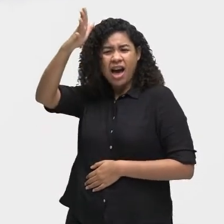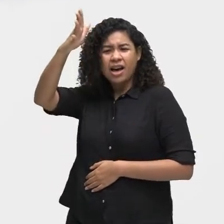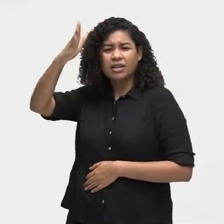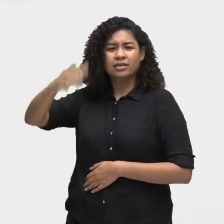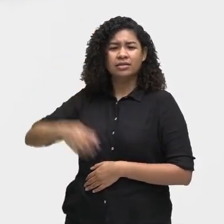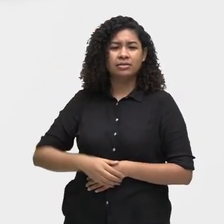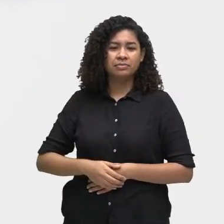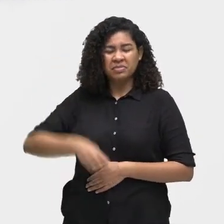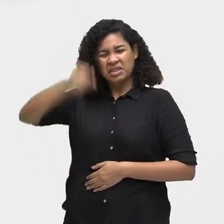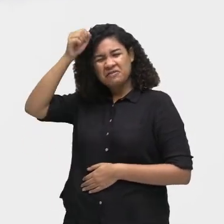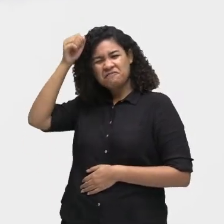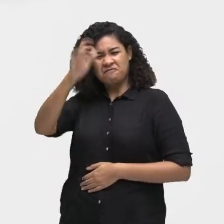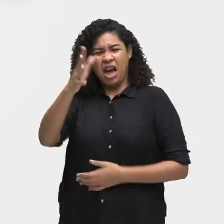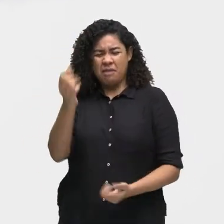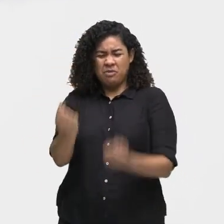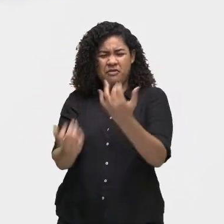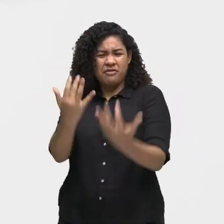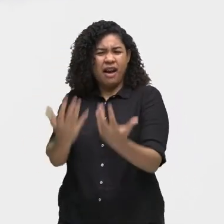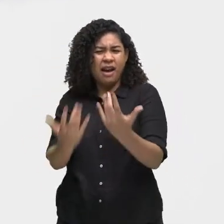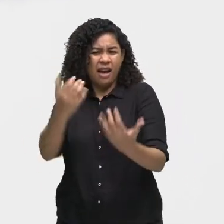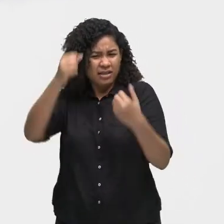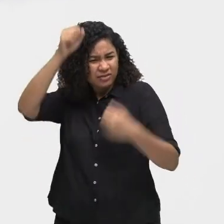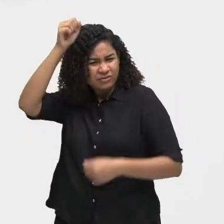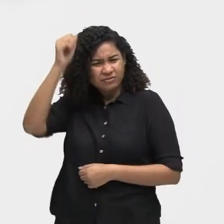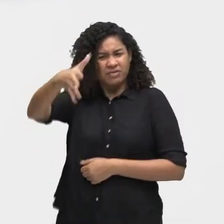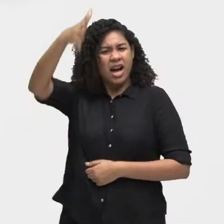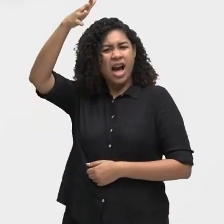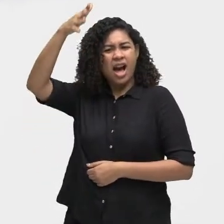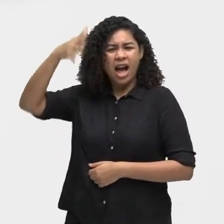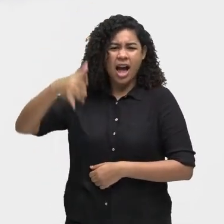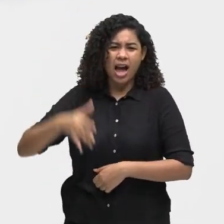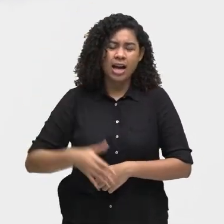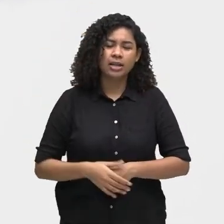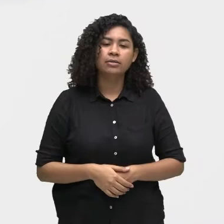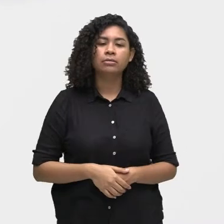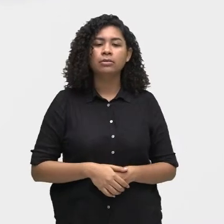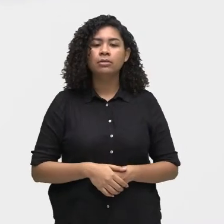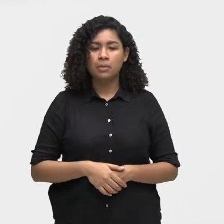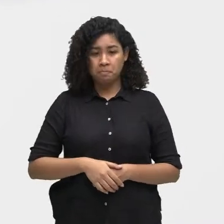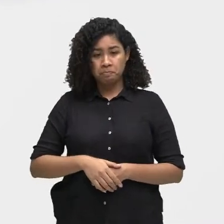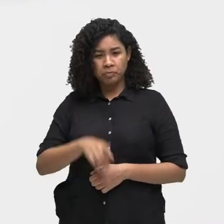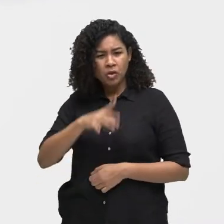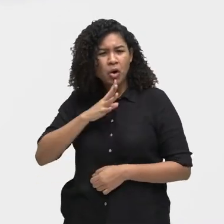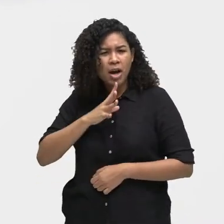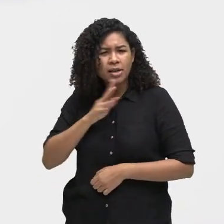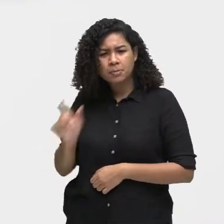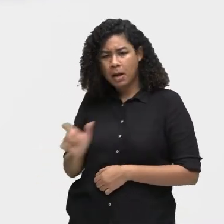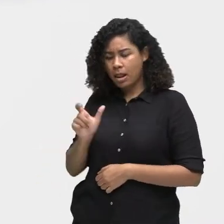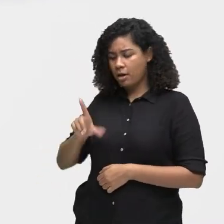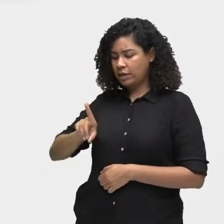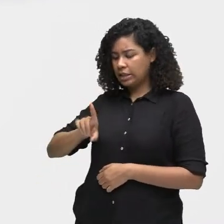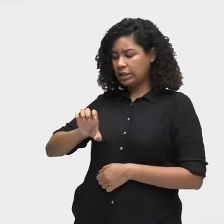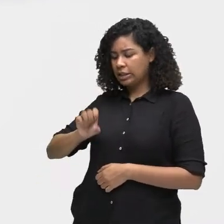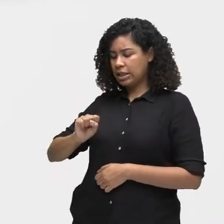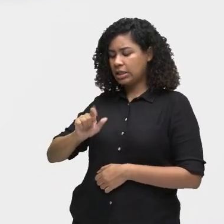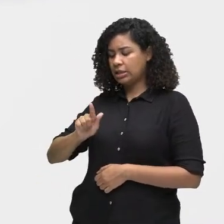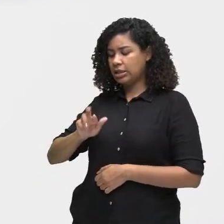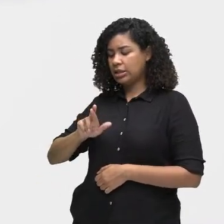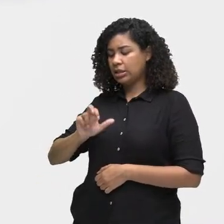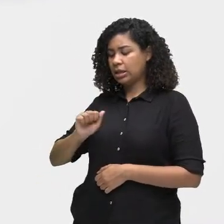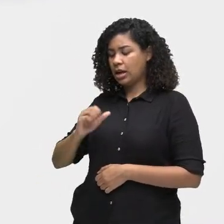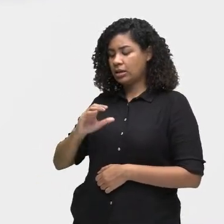vai de certa forma ser desgraçado. O que é desgraçado? A palavra desgraçado significa falta